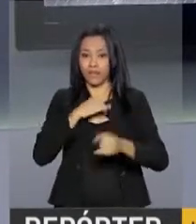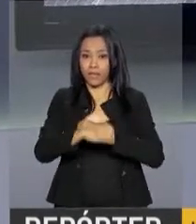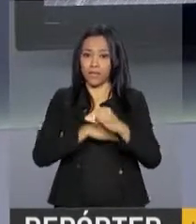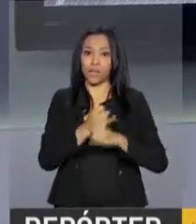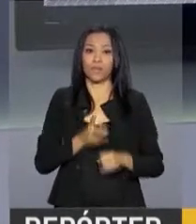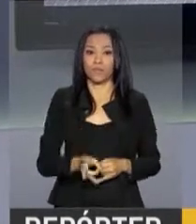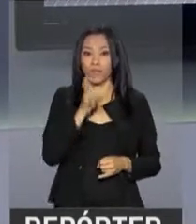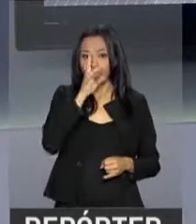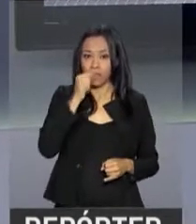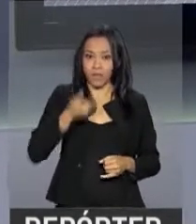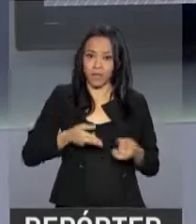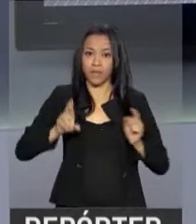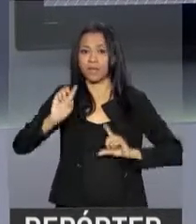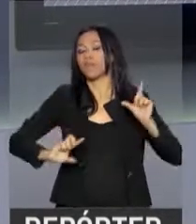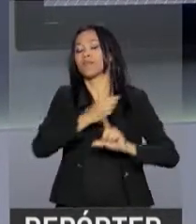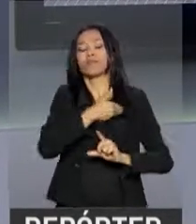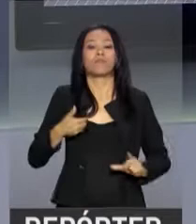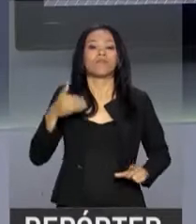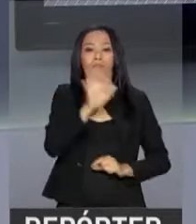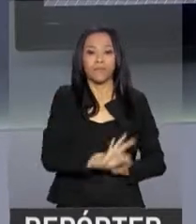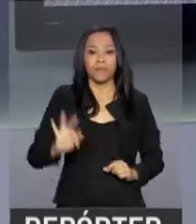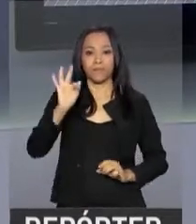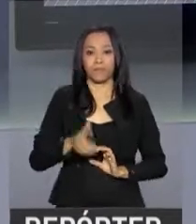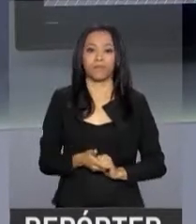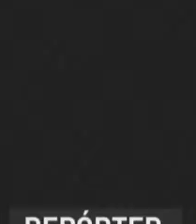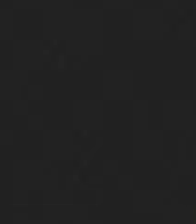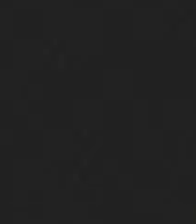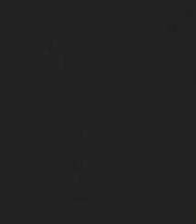internet continue na nbr a tv do governo federal